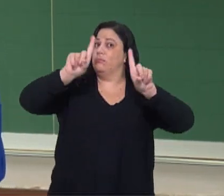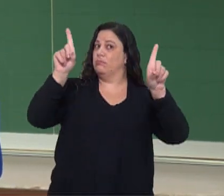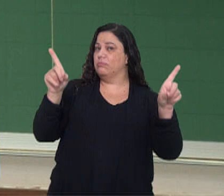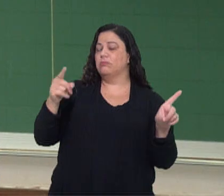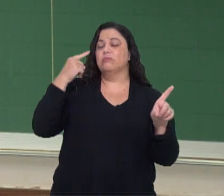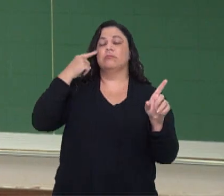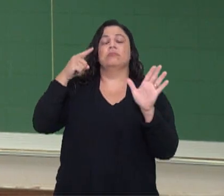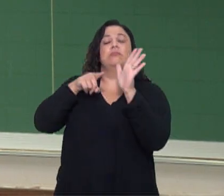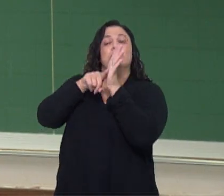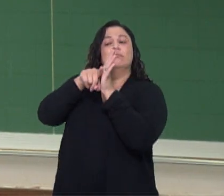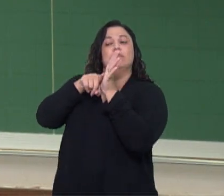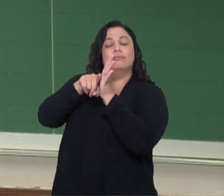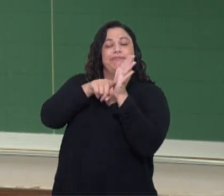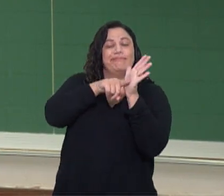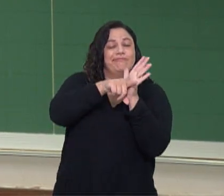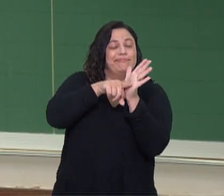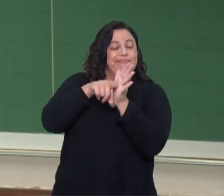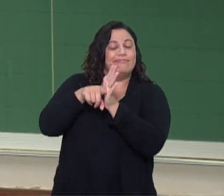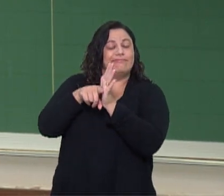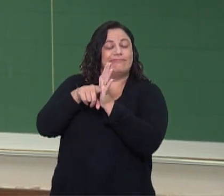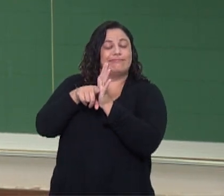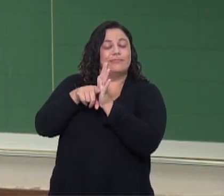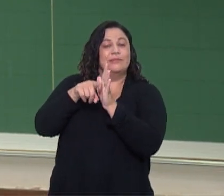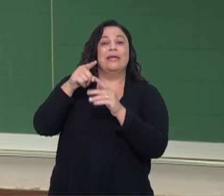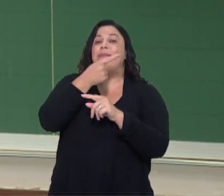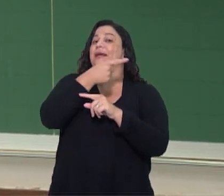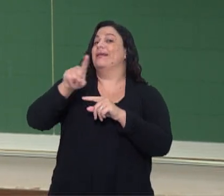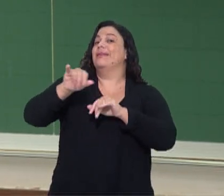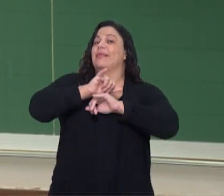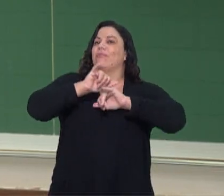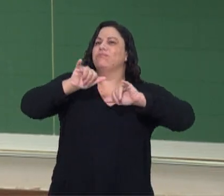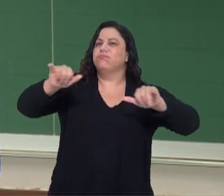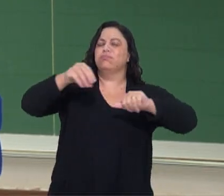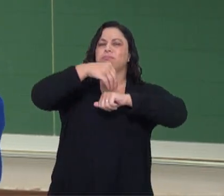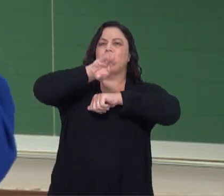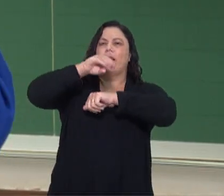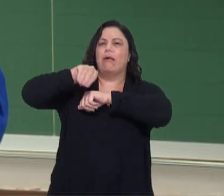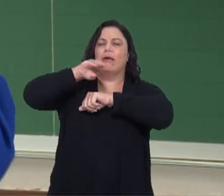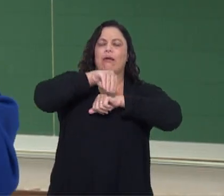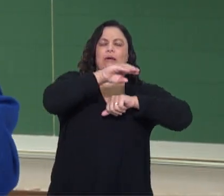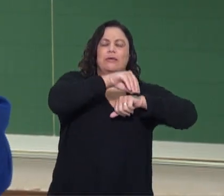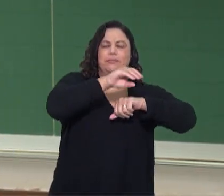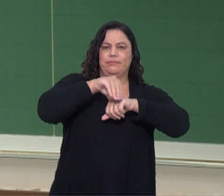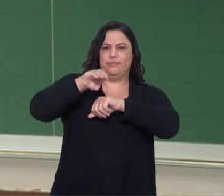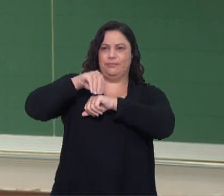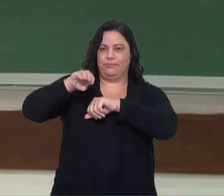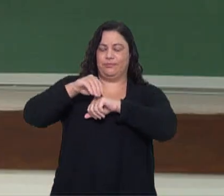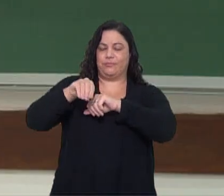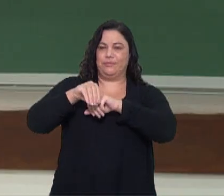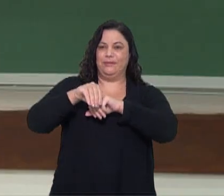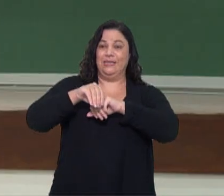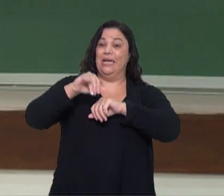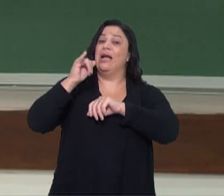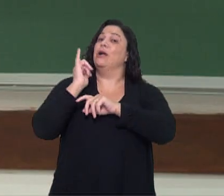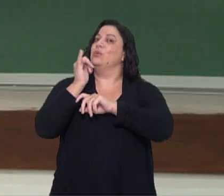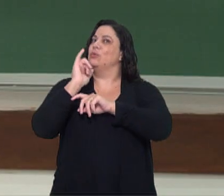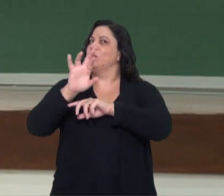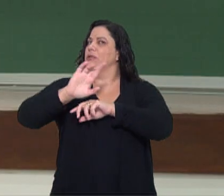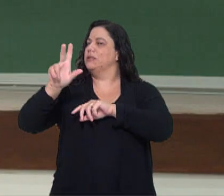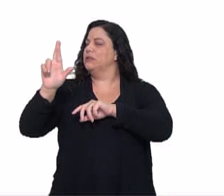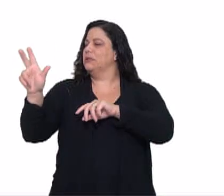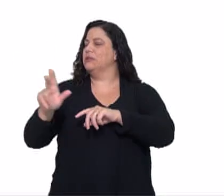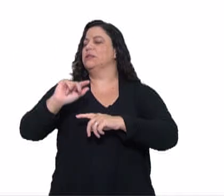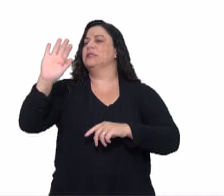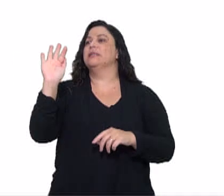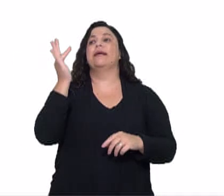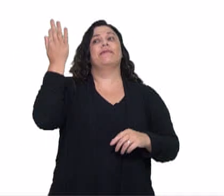daquilo para nós não passarmos notícias falsas também. Mas por que é importante ler jornal aqui? A leitura